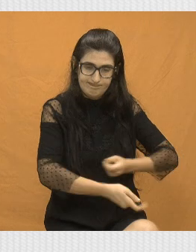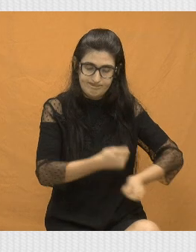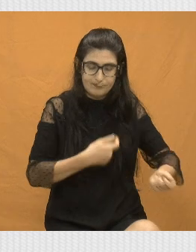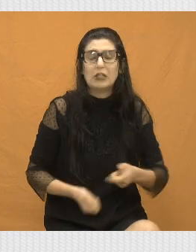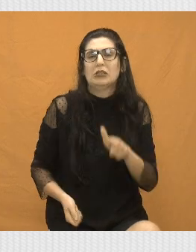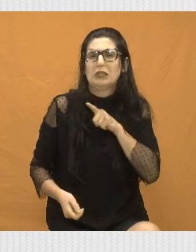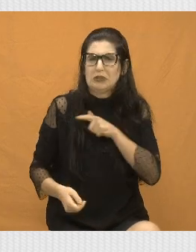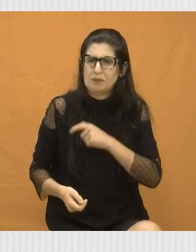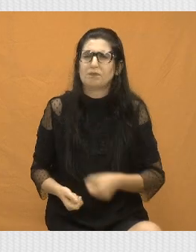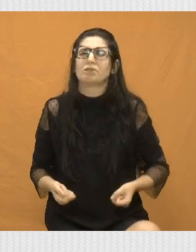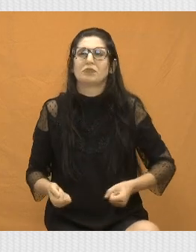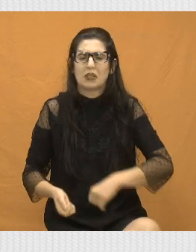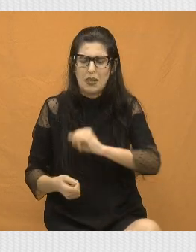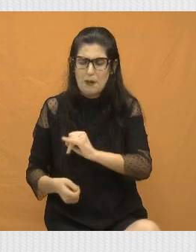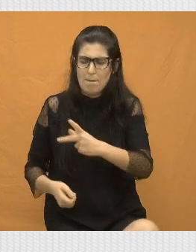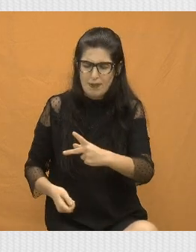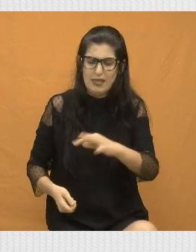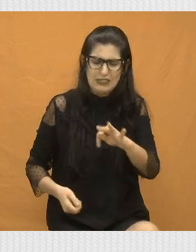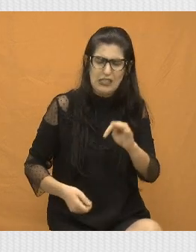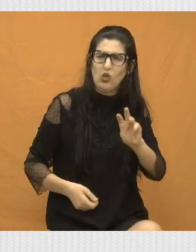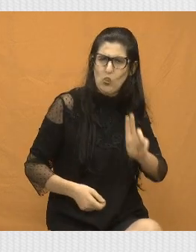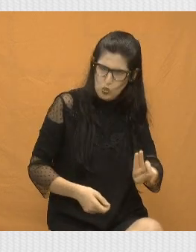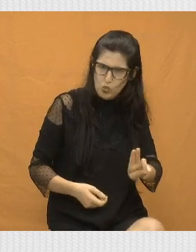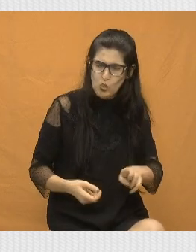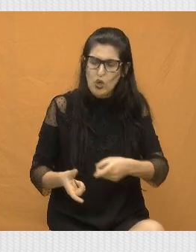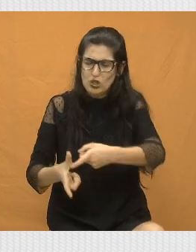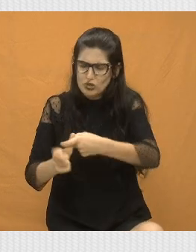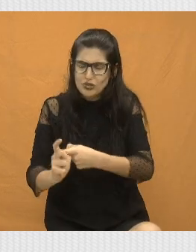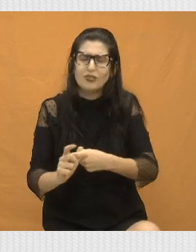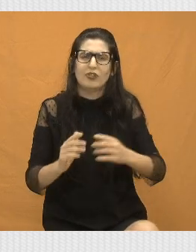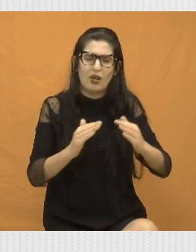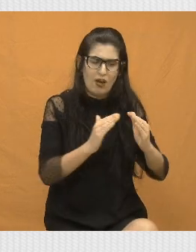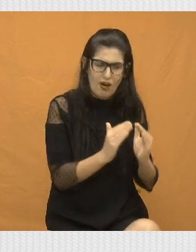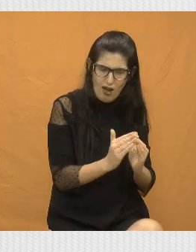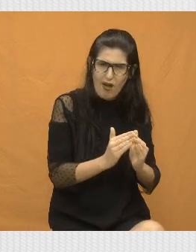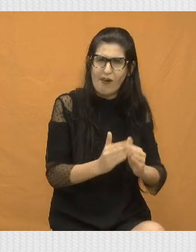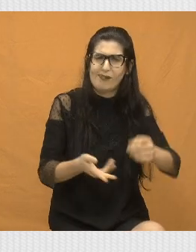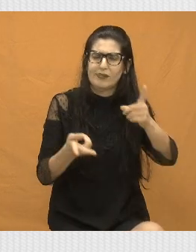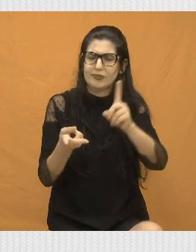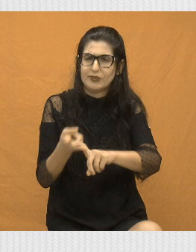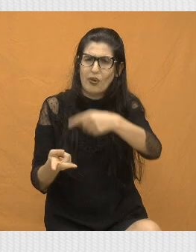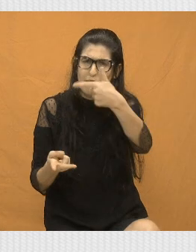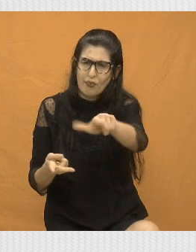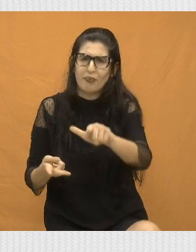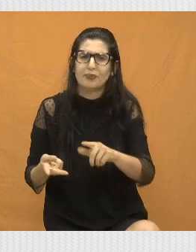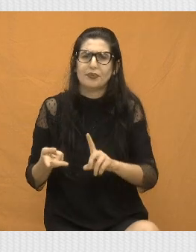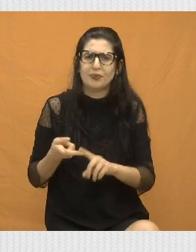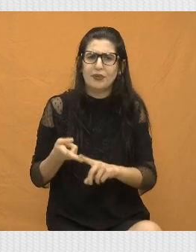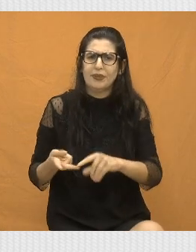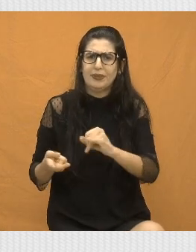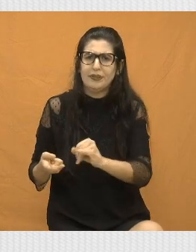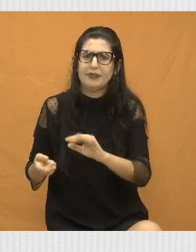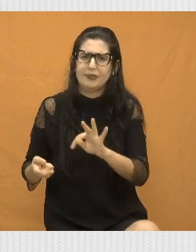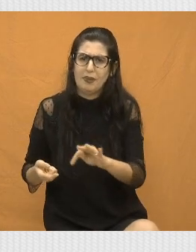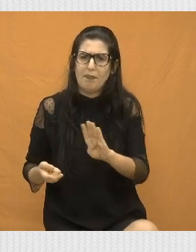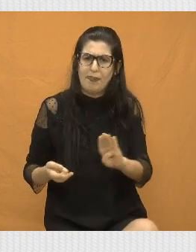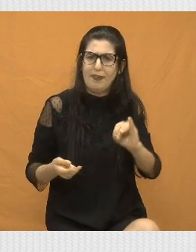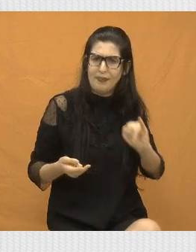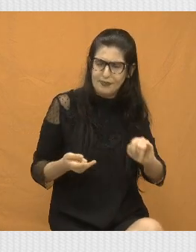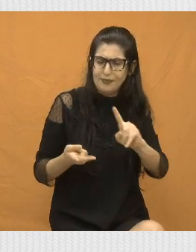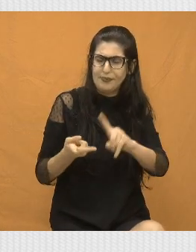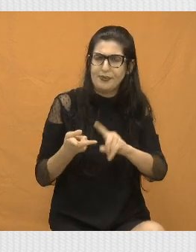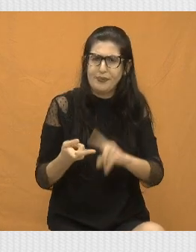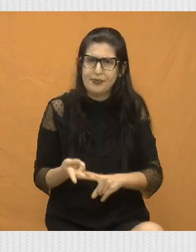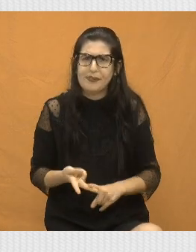IPTU, ISS, ITBI, são alguns exemplos que eu posso citar sobre os tipos de